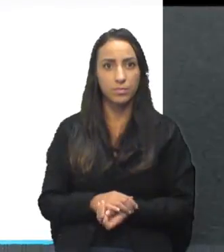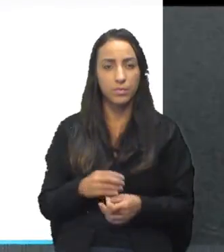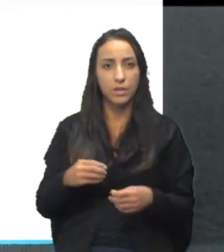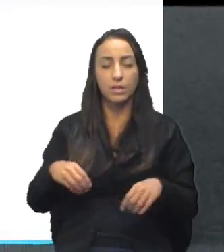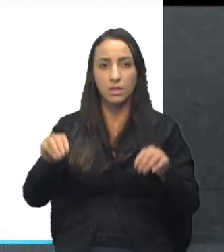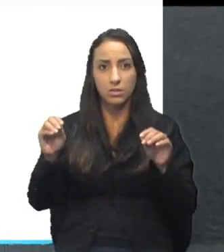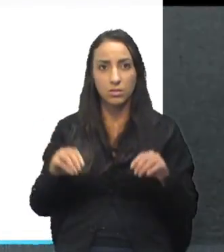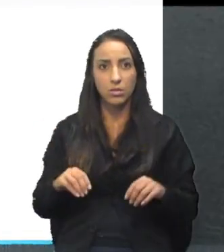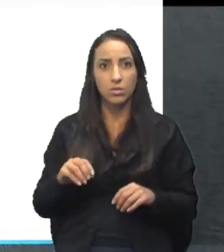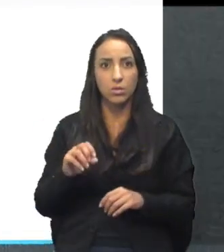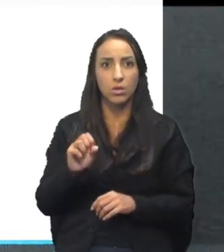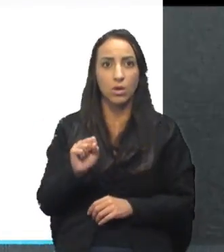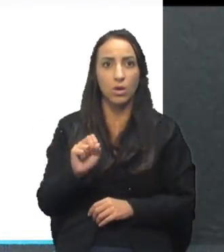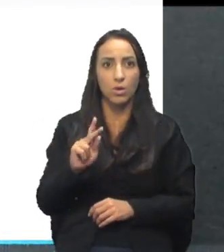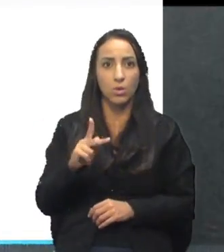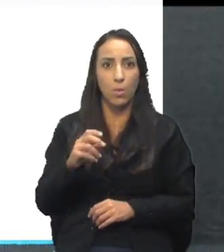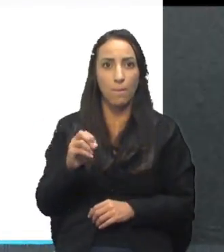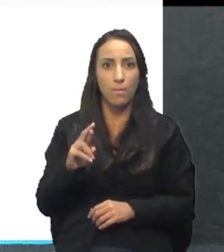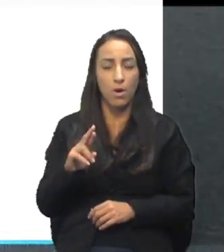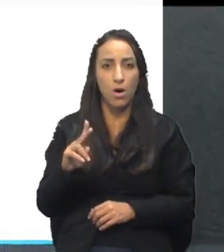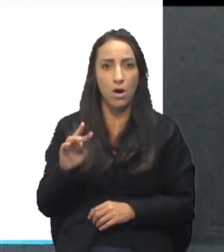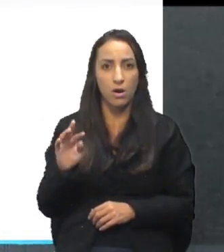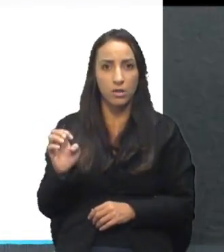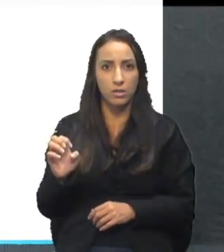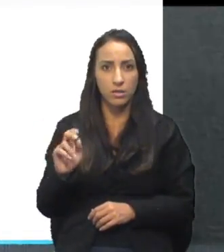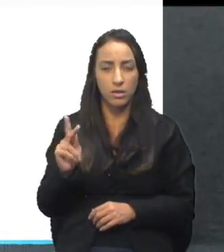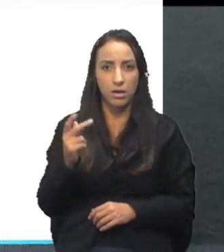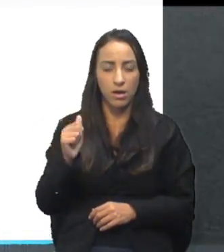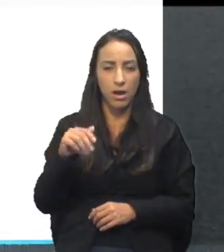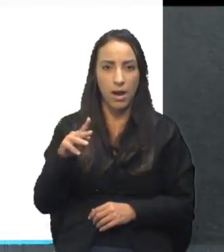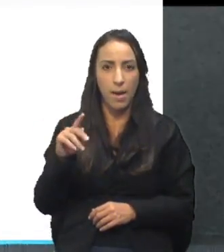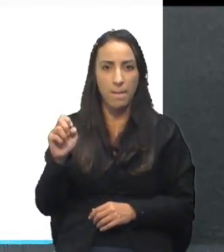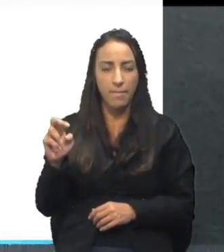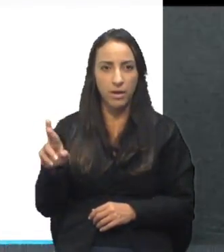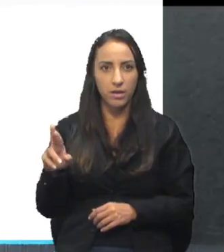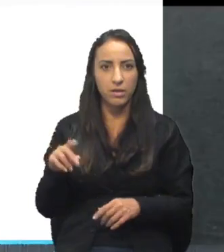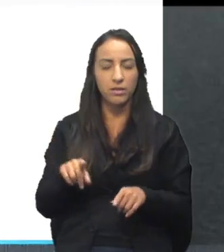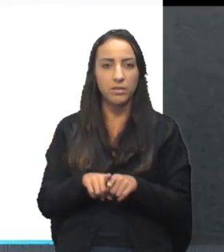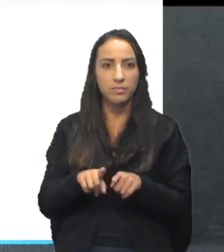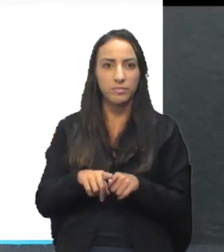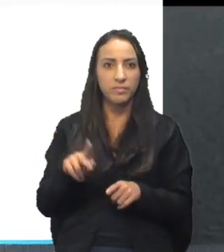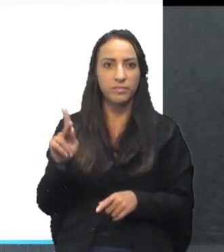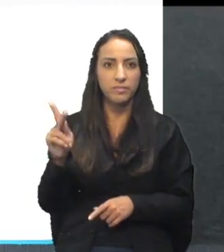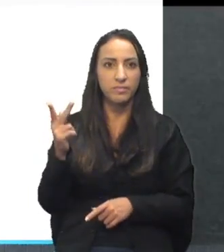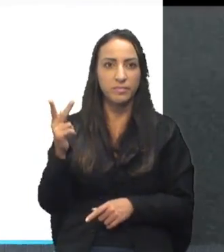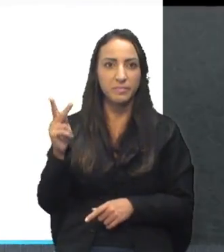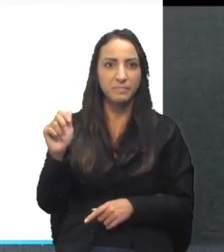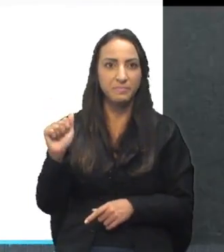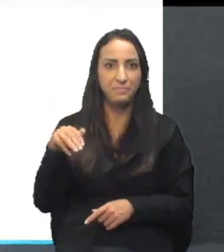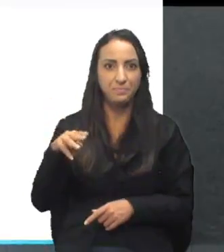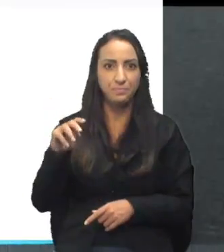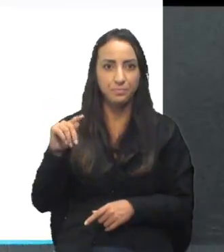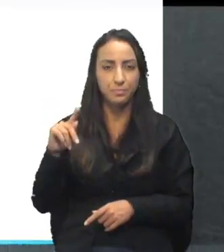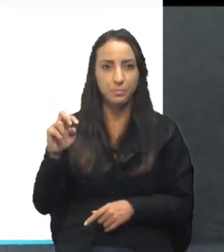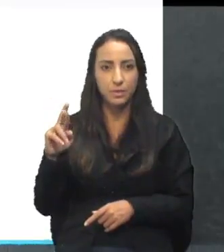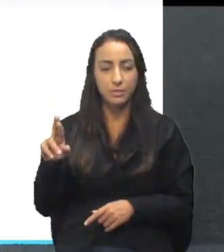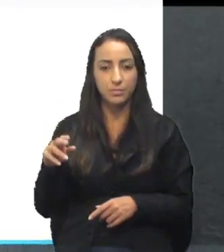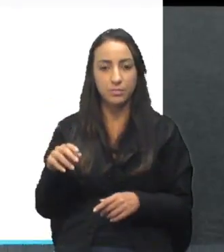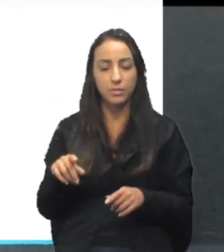Lençóis, como eu disse, suporte para hamper, o hamper e a maca hospitalar.